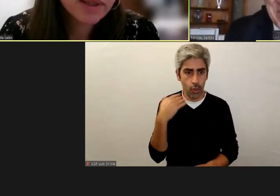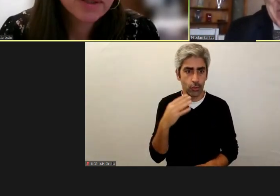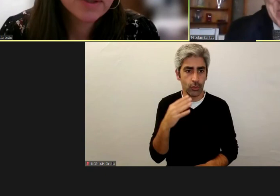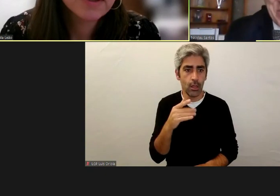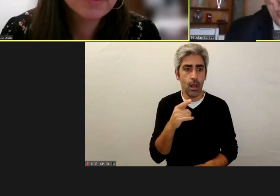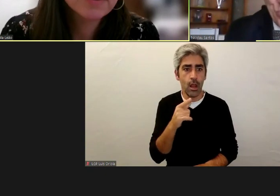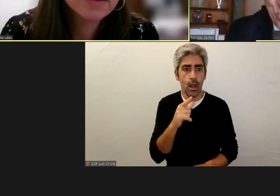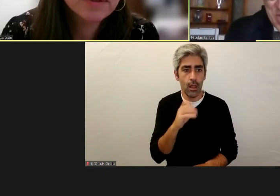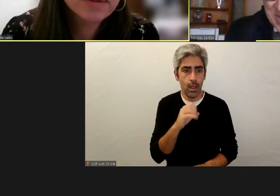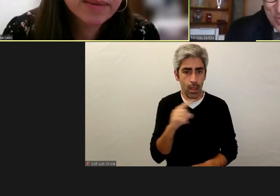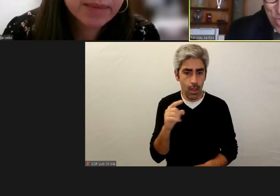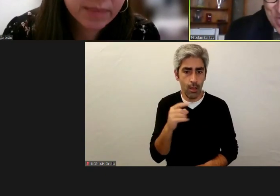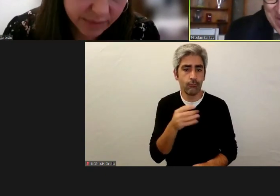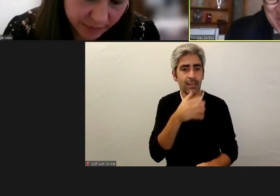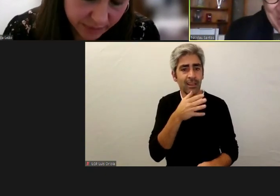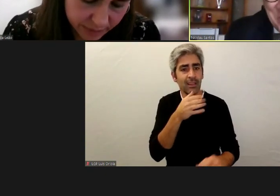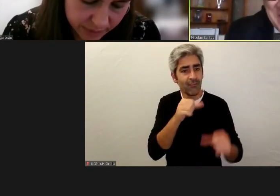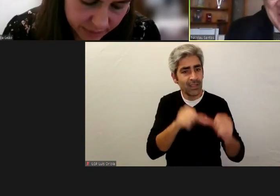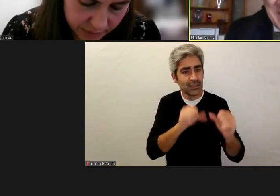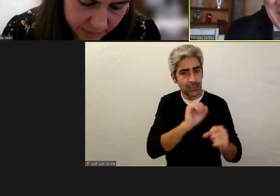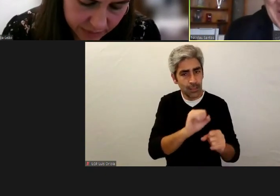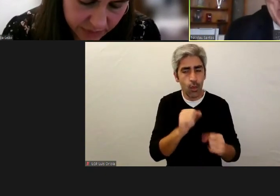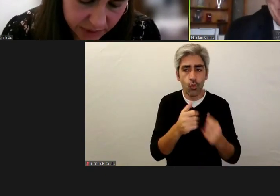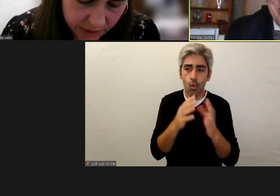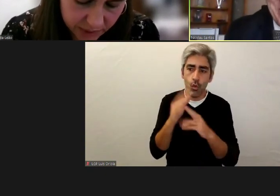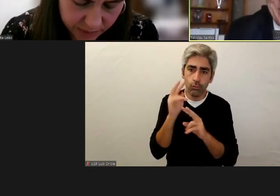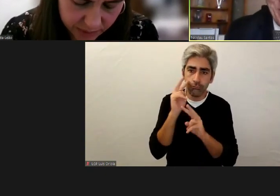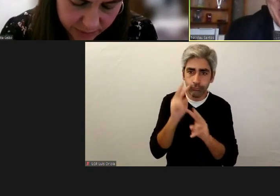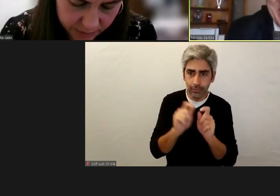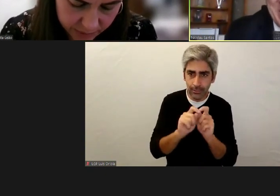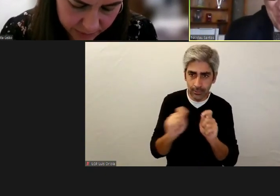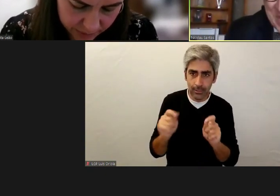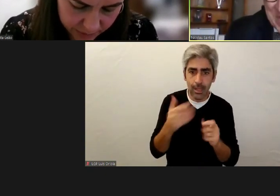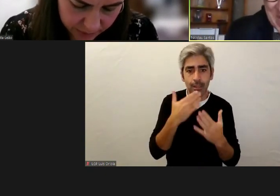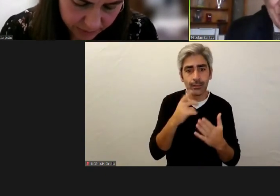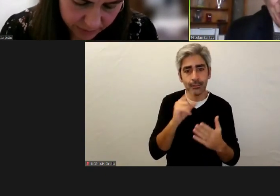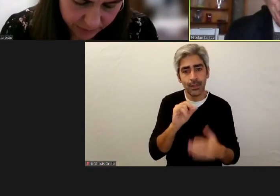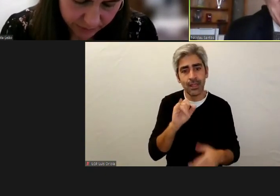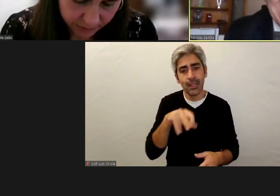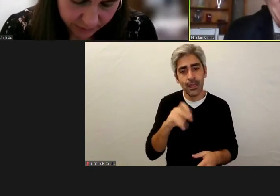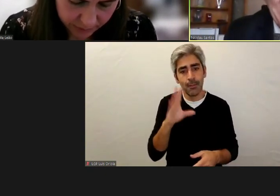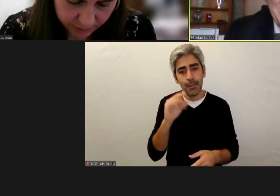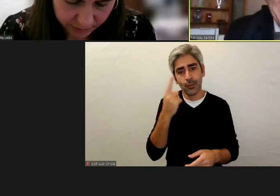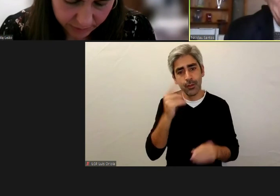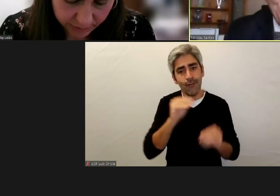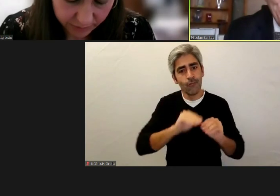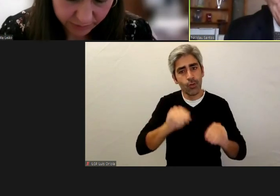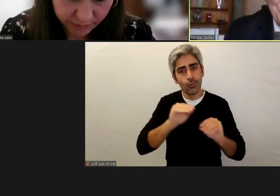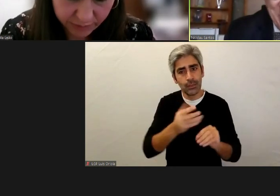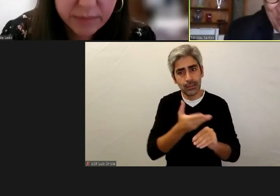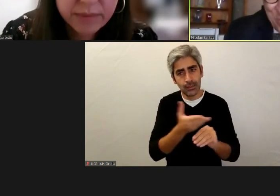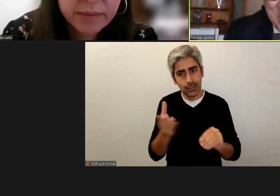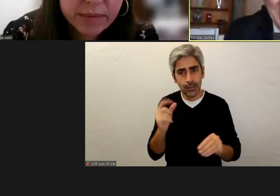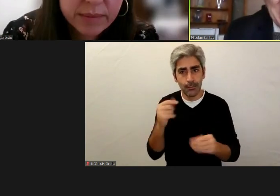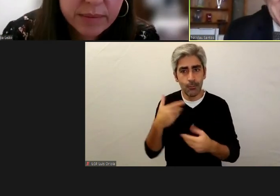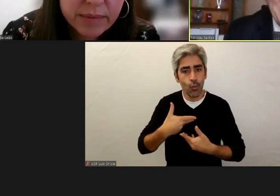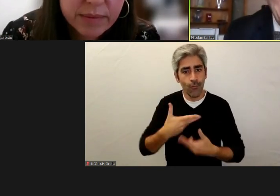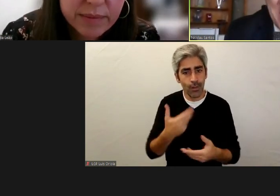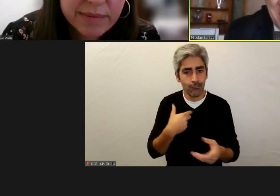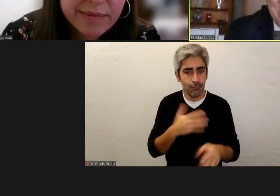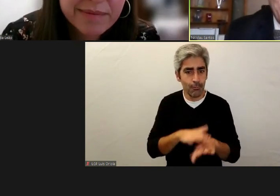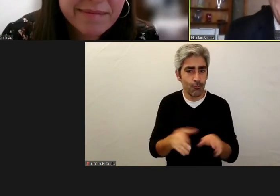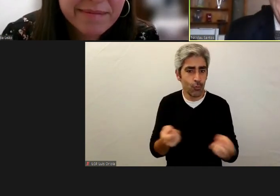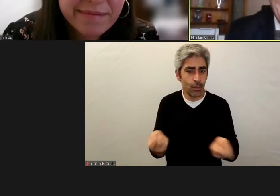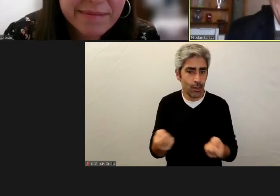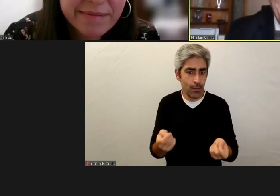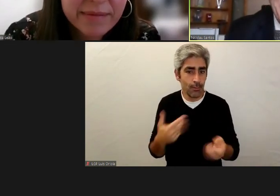intervenção. Agradeço a todos os que nos seguiram, agradeço obviamente ao INA por mais esta ação de formação e pelo convite para eu moderar a sessão,